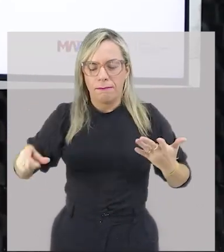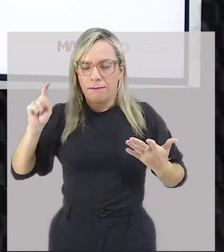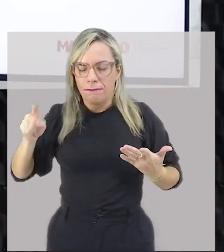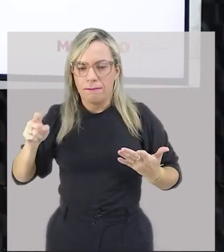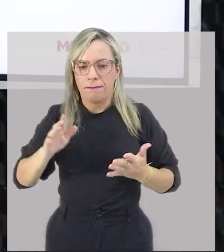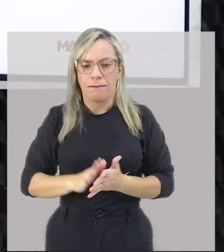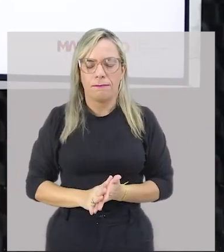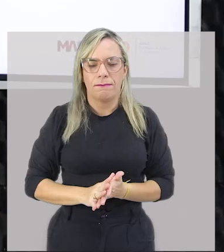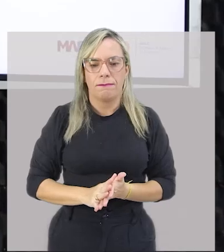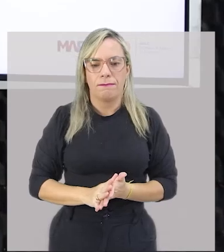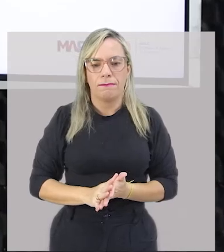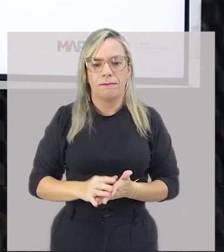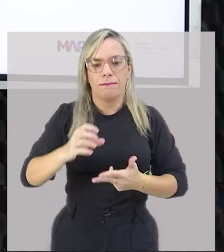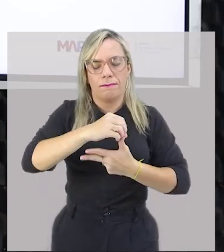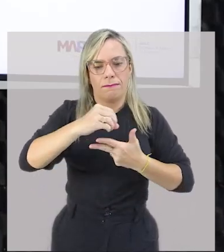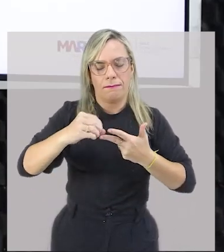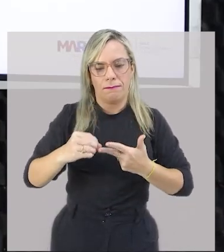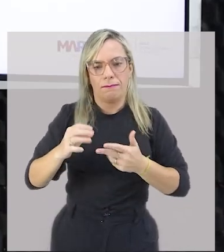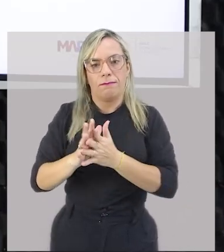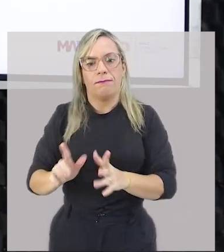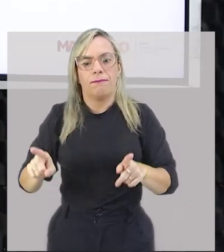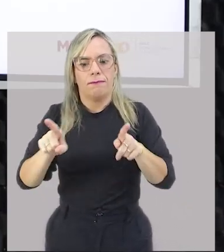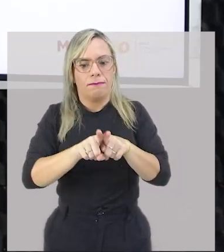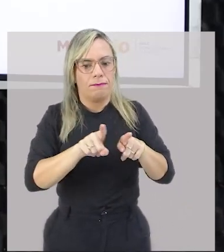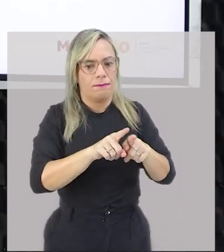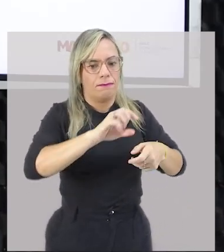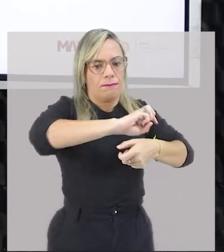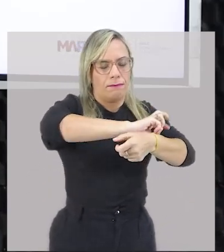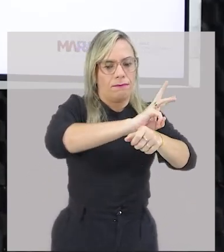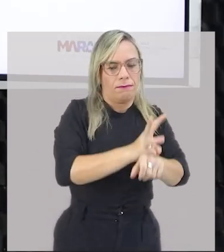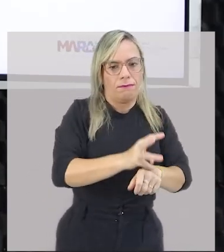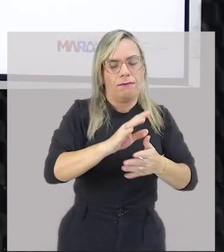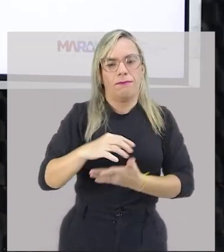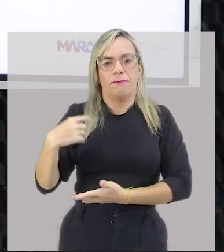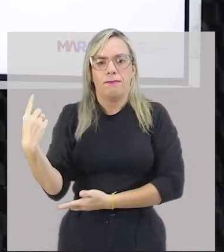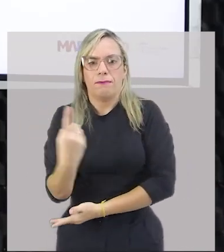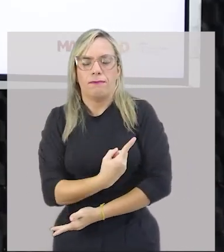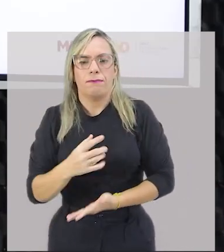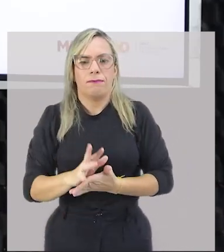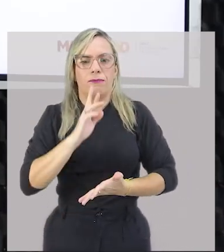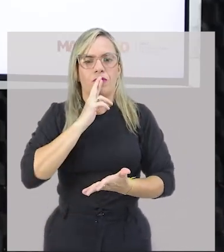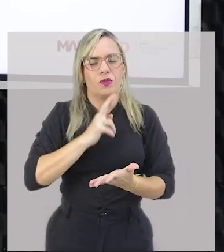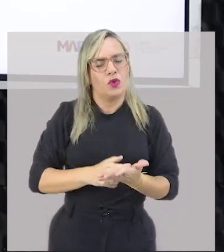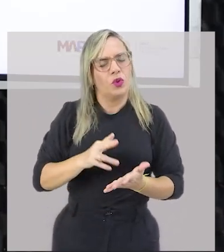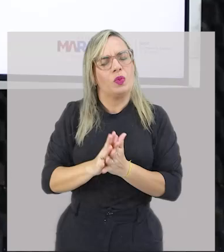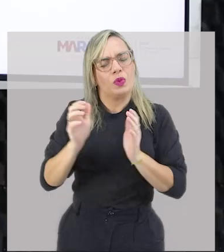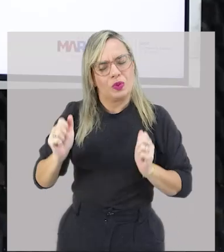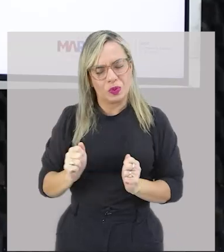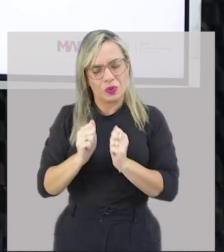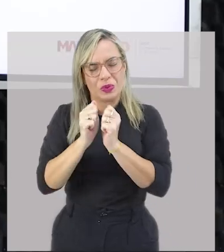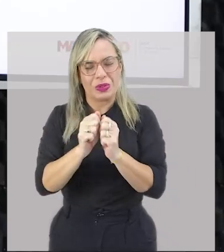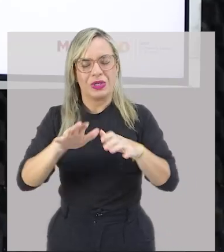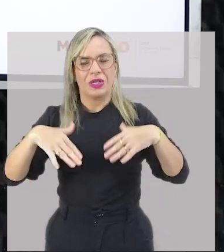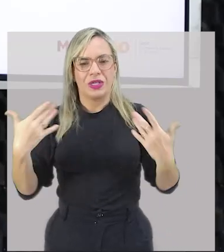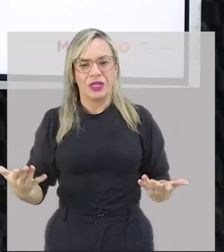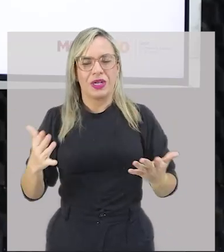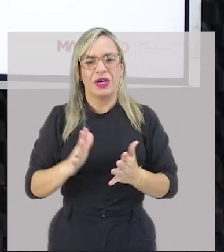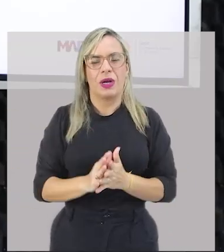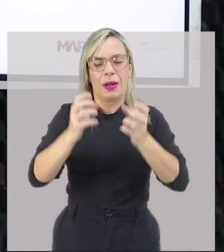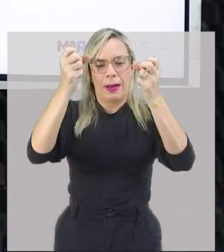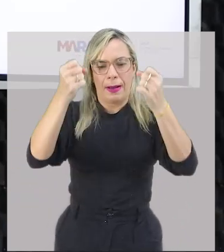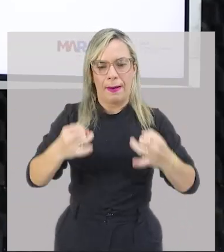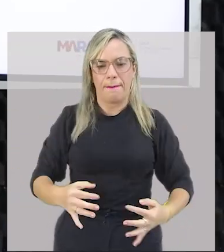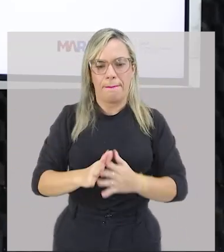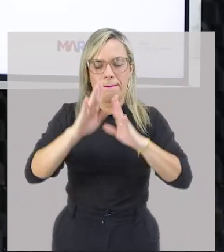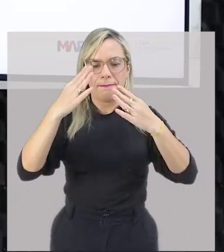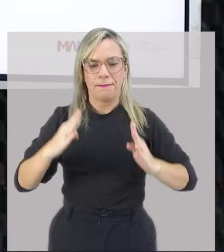questões do Enem e questões da UEMA, que nós vamos resolver com vocês aqui, vamos